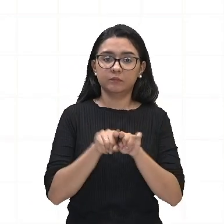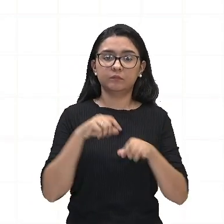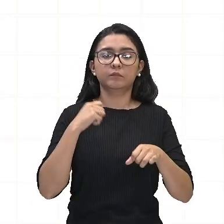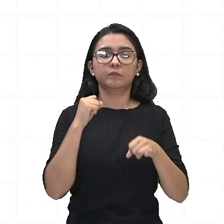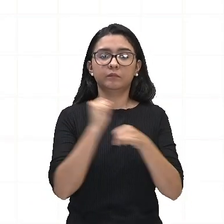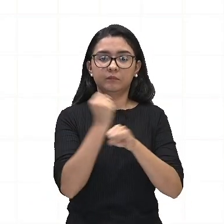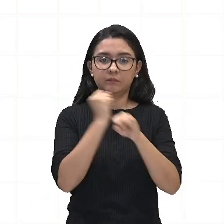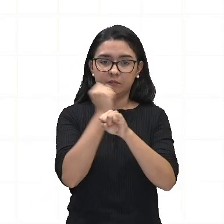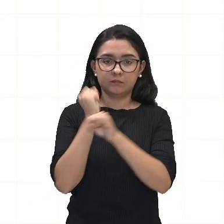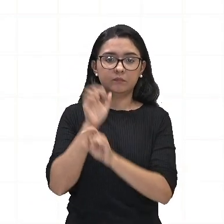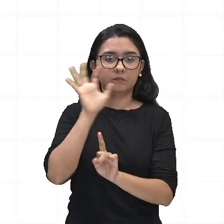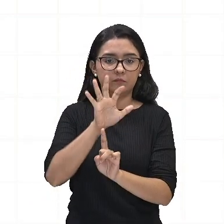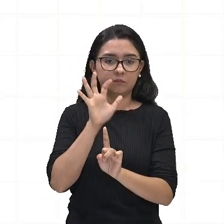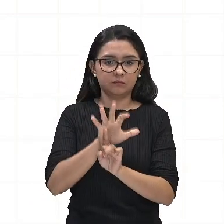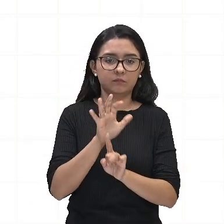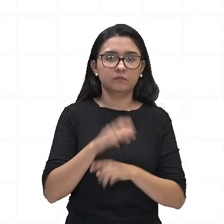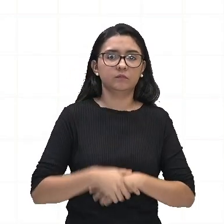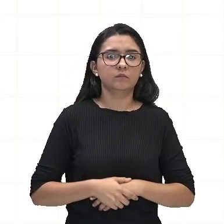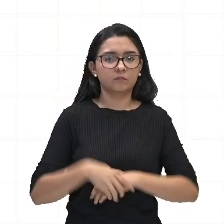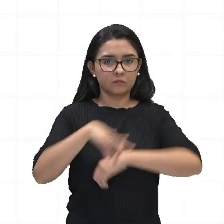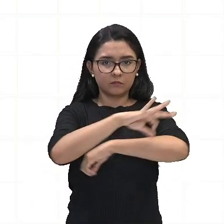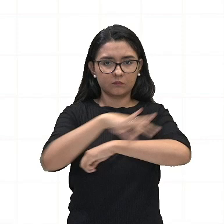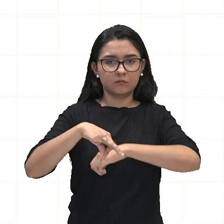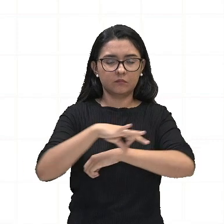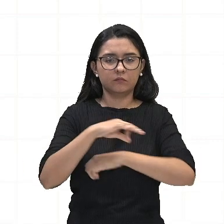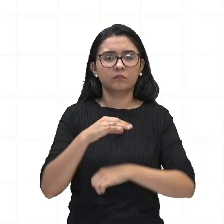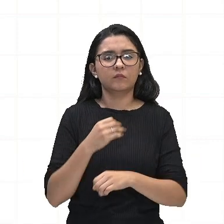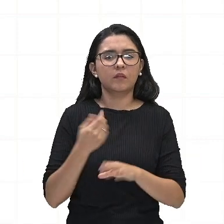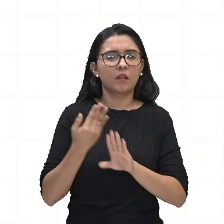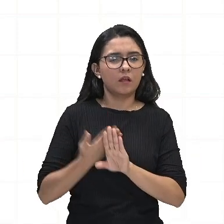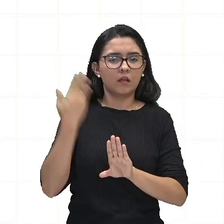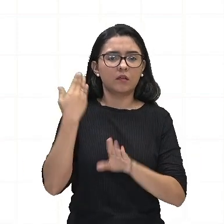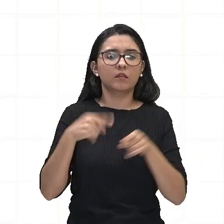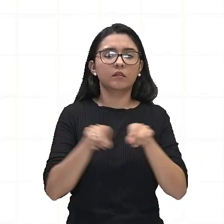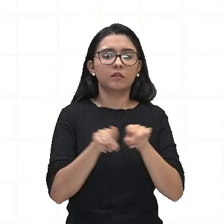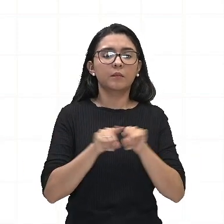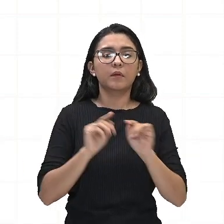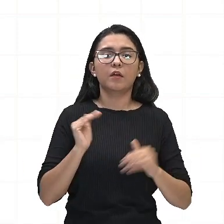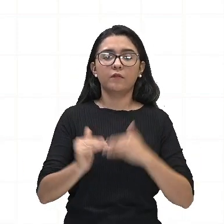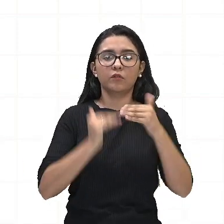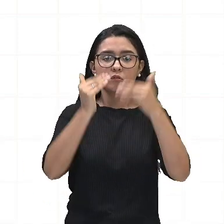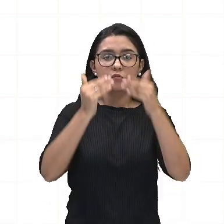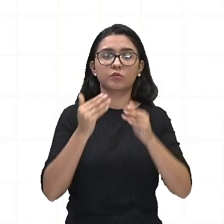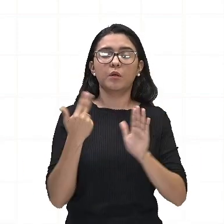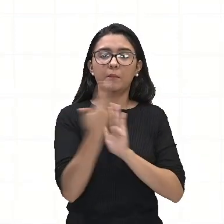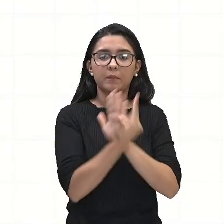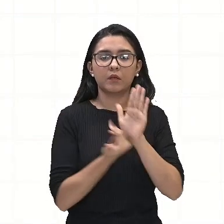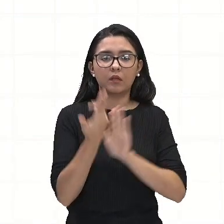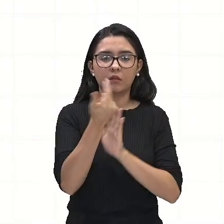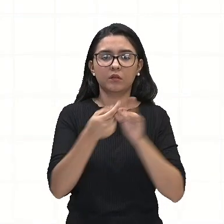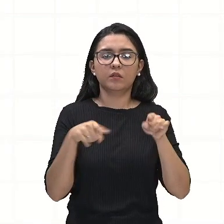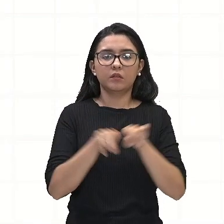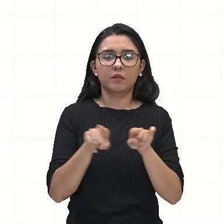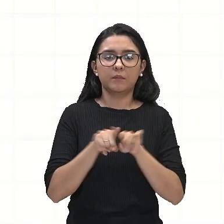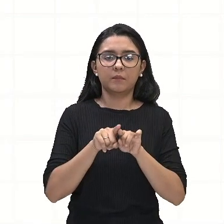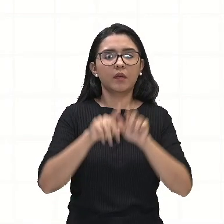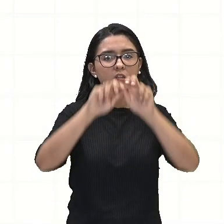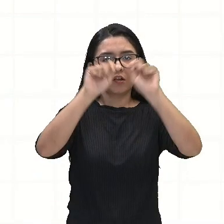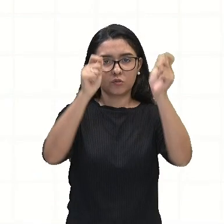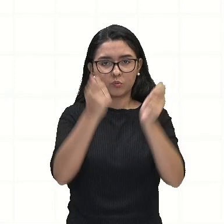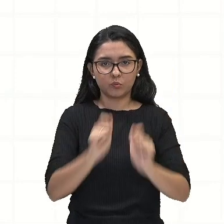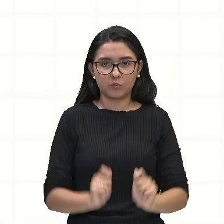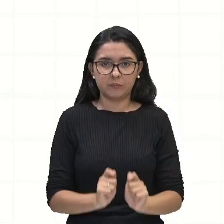pelas edificações antigas e também vamos verificar a evolução da pintura e da